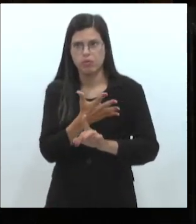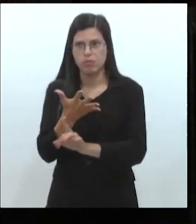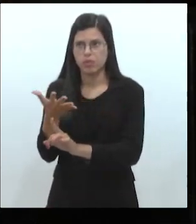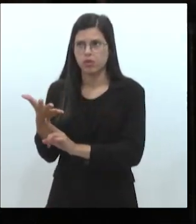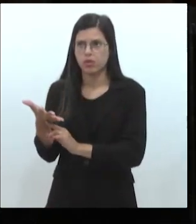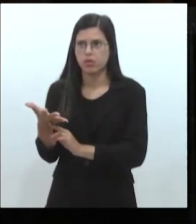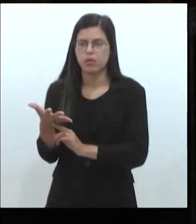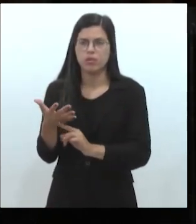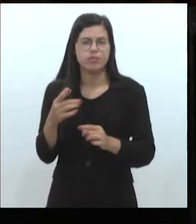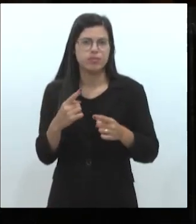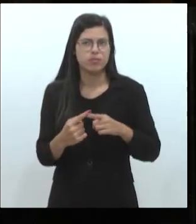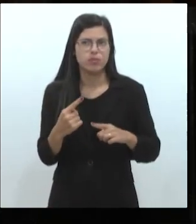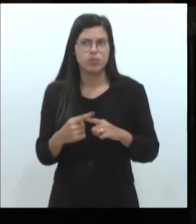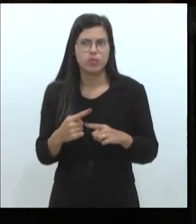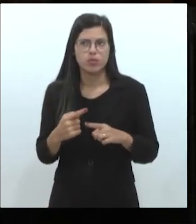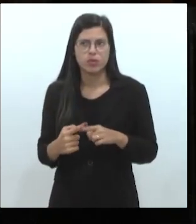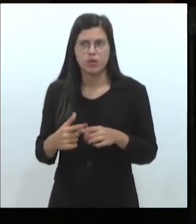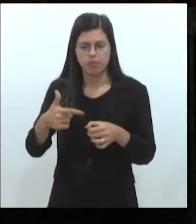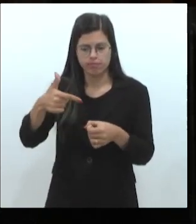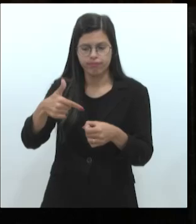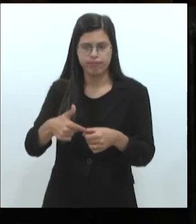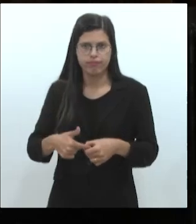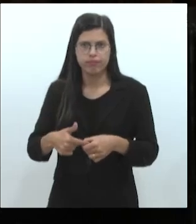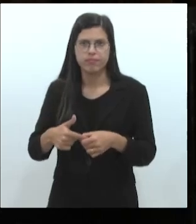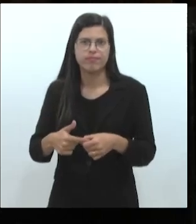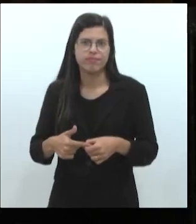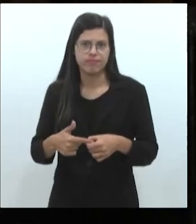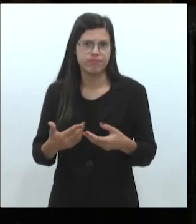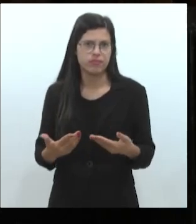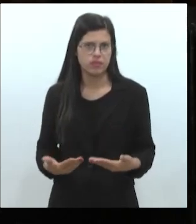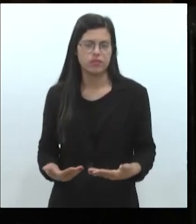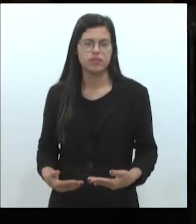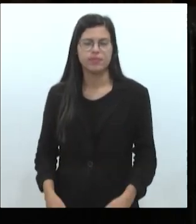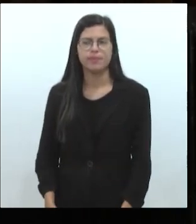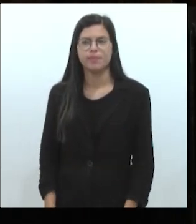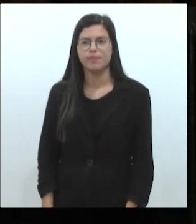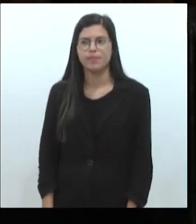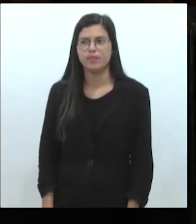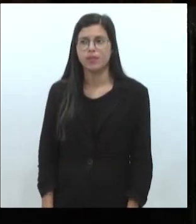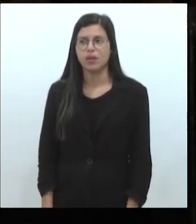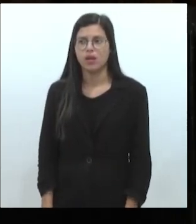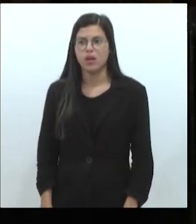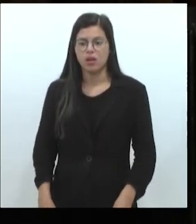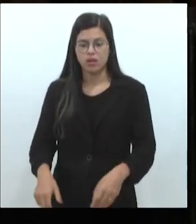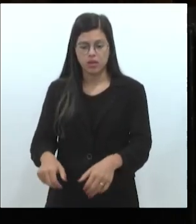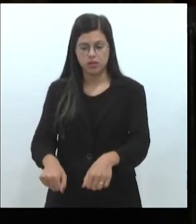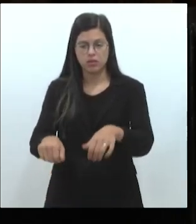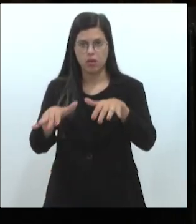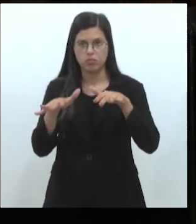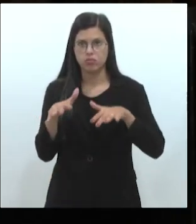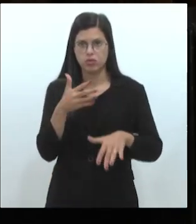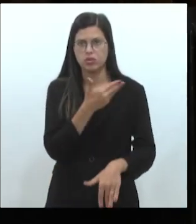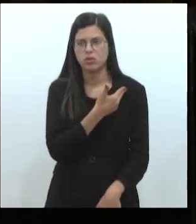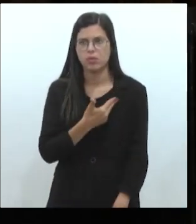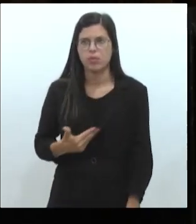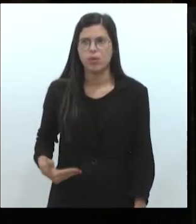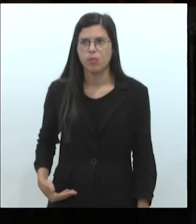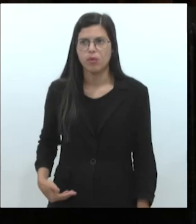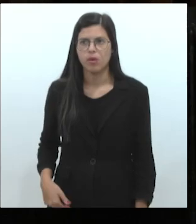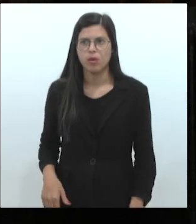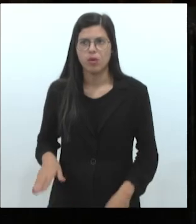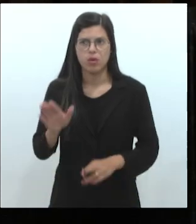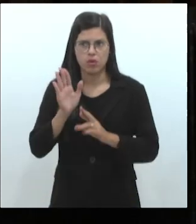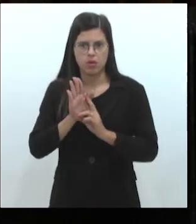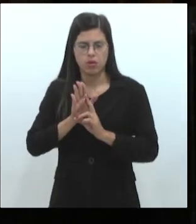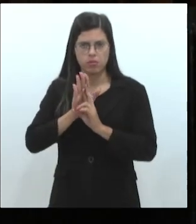são por combustíveis fósseis. E nessa audiência pública, o